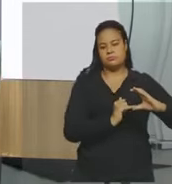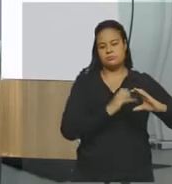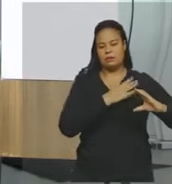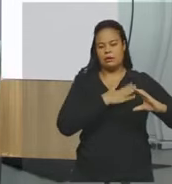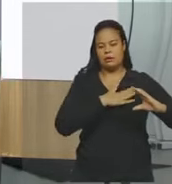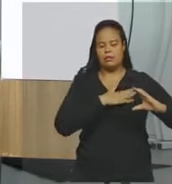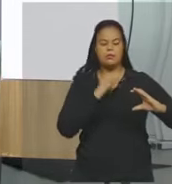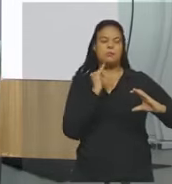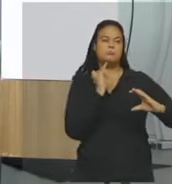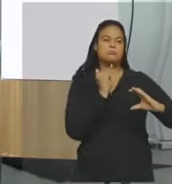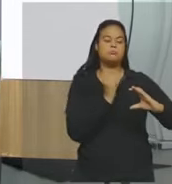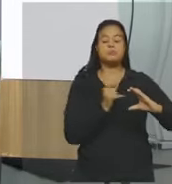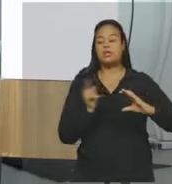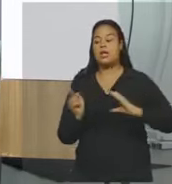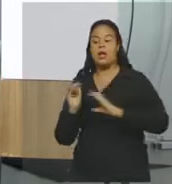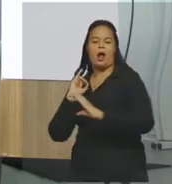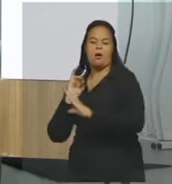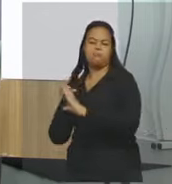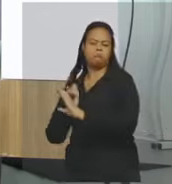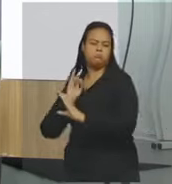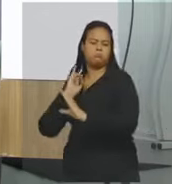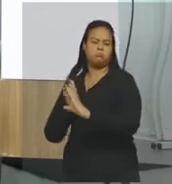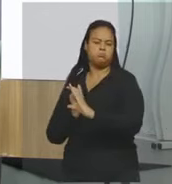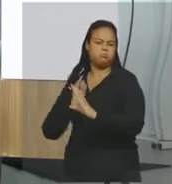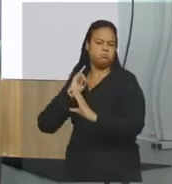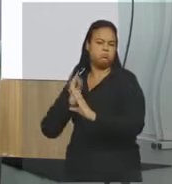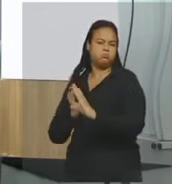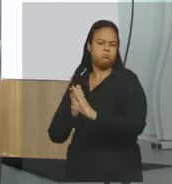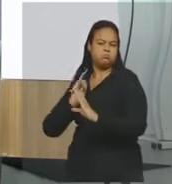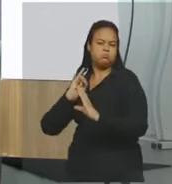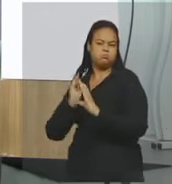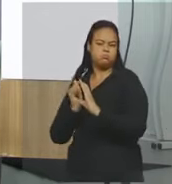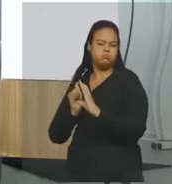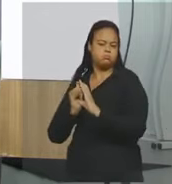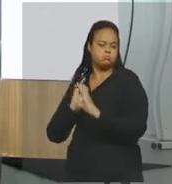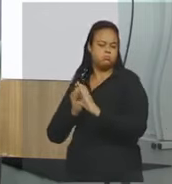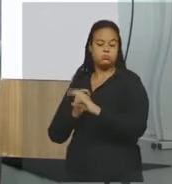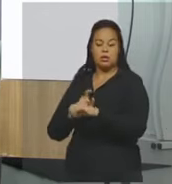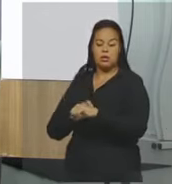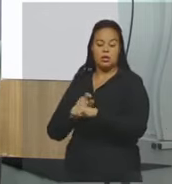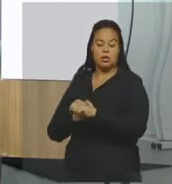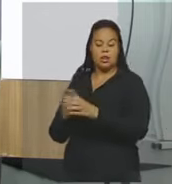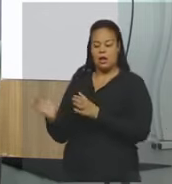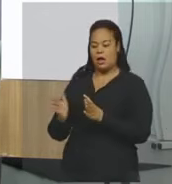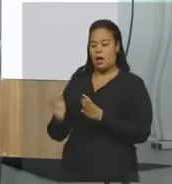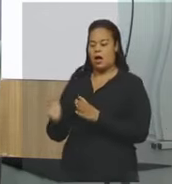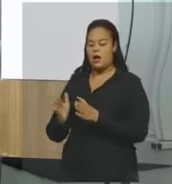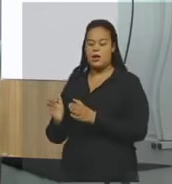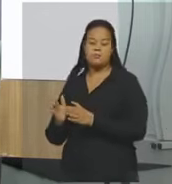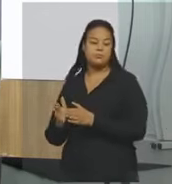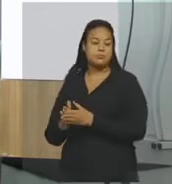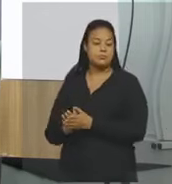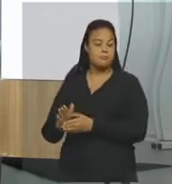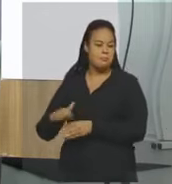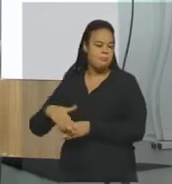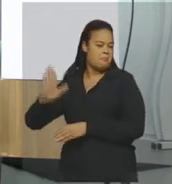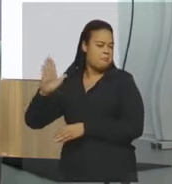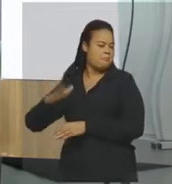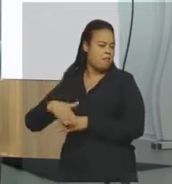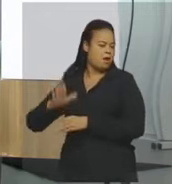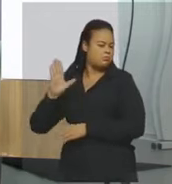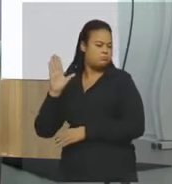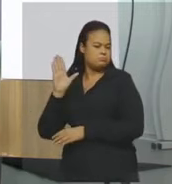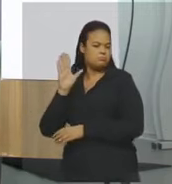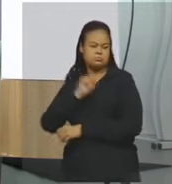da Ferrari atingir uma velocidade maior dentro de um mesmo intervalo de tempo, quando comparado com o Uno. Tá? Então aí eu estou